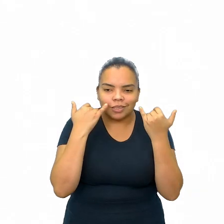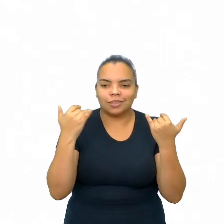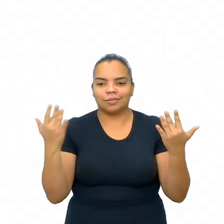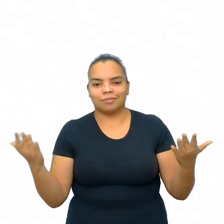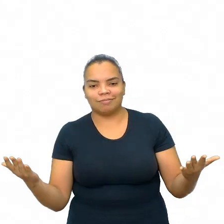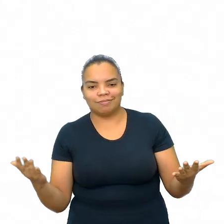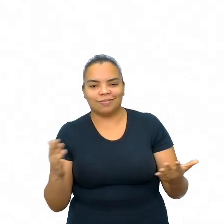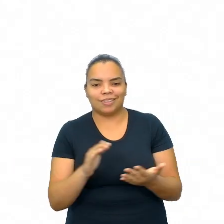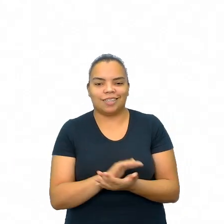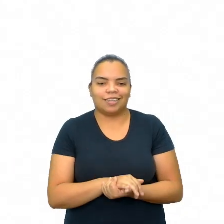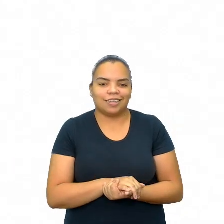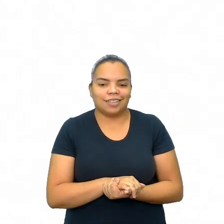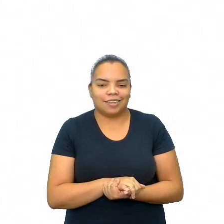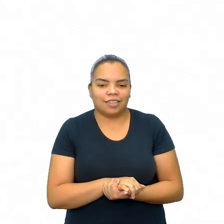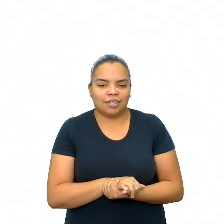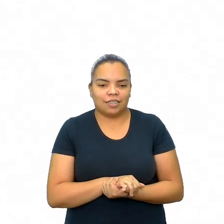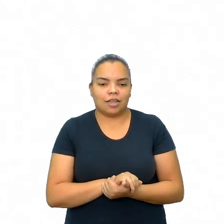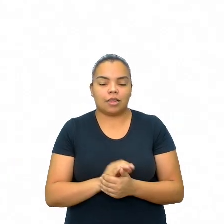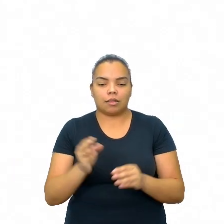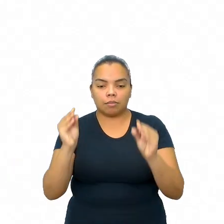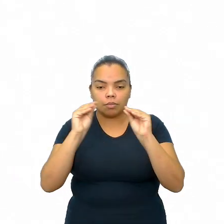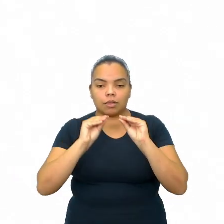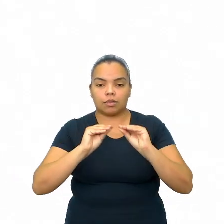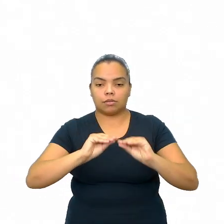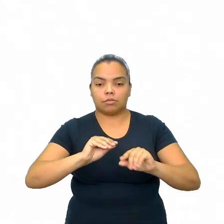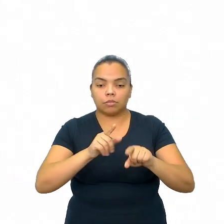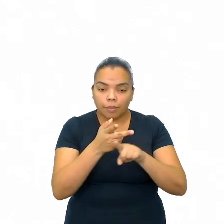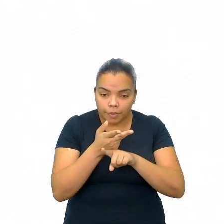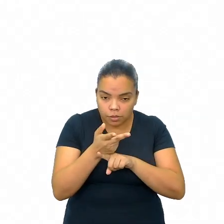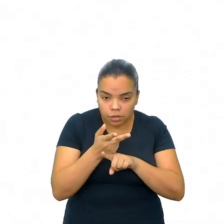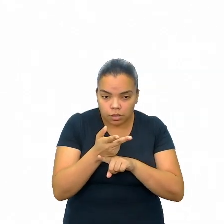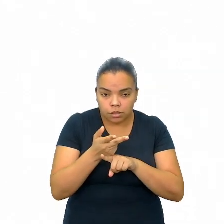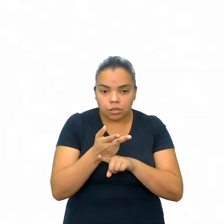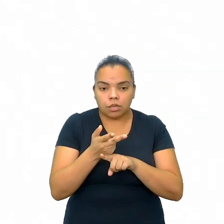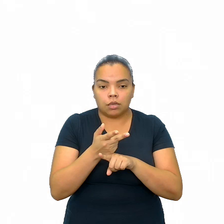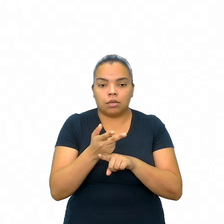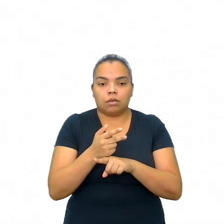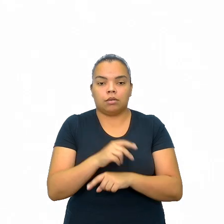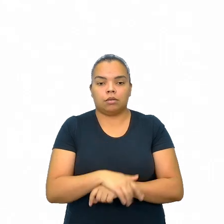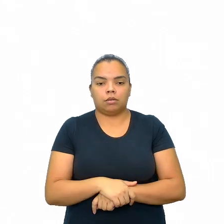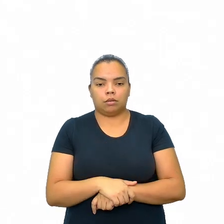obtidas na aplicação da sondagem?